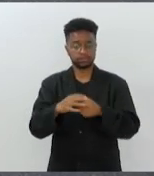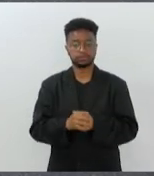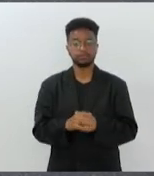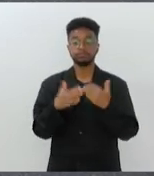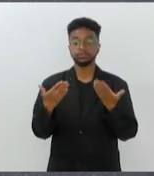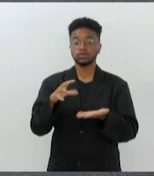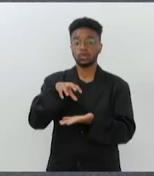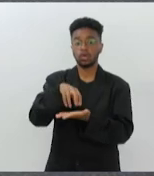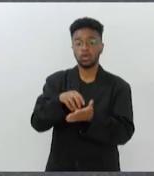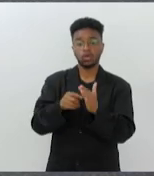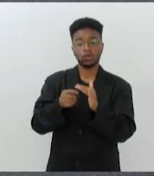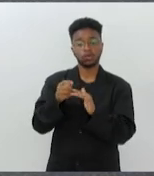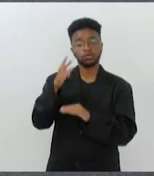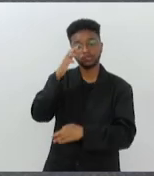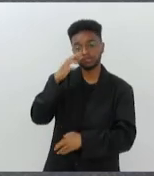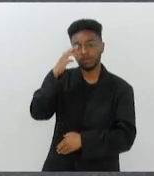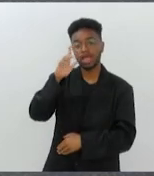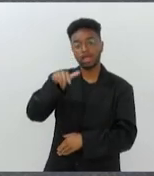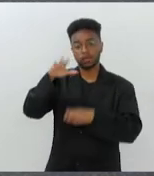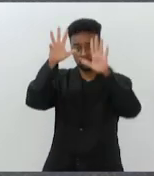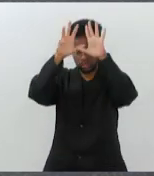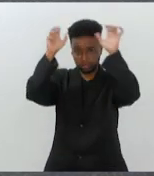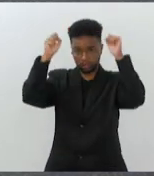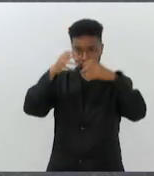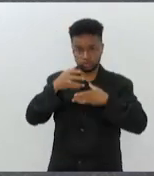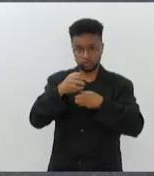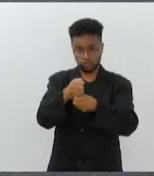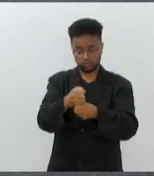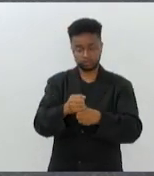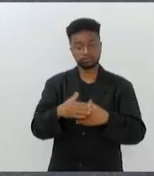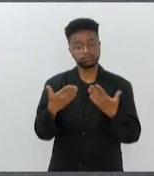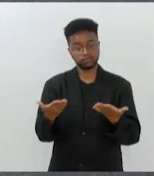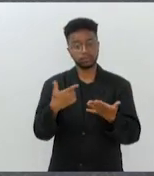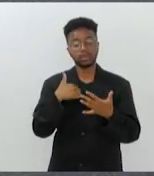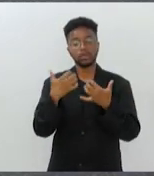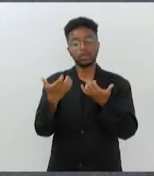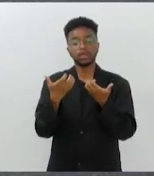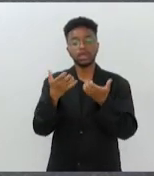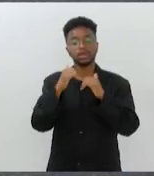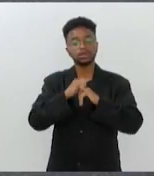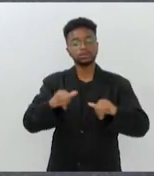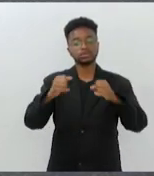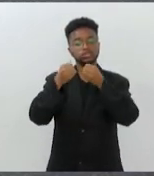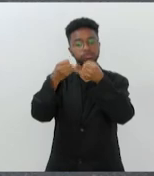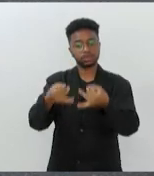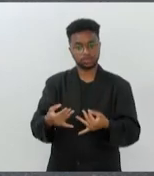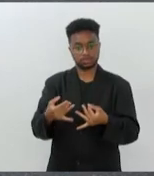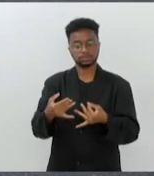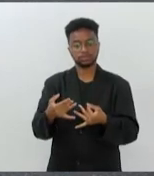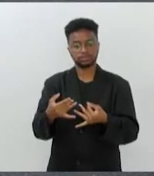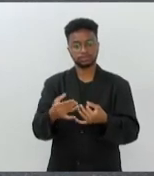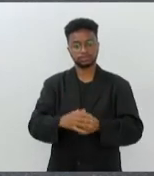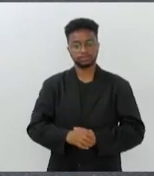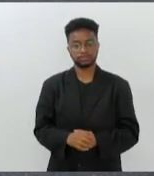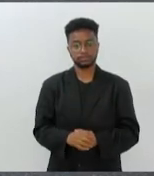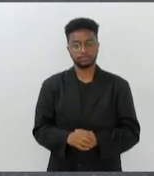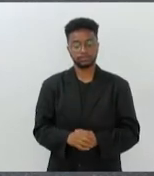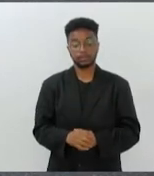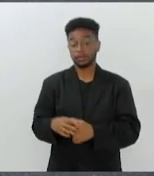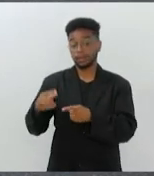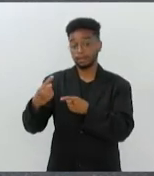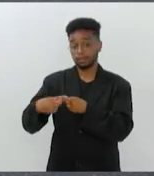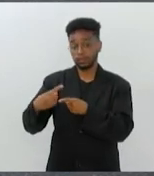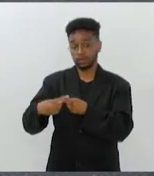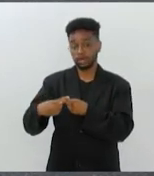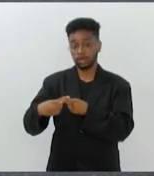órgão que vai investigar é o Tribunal de Contas. Então, eu queria lhe dar esse esclarecimento, porque eu